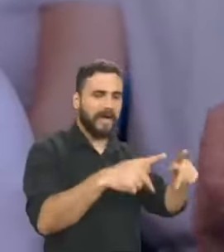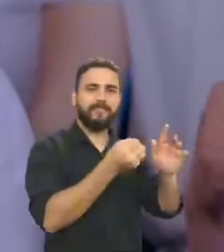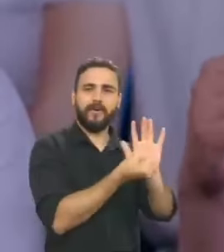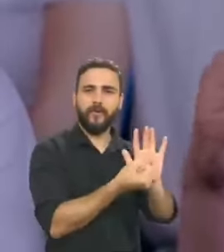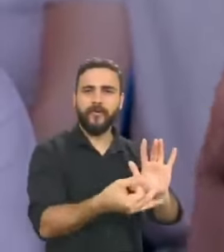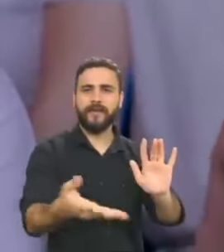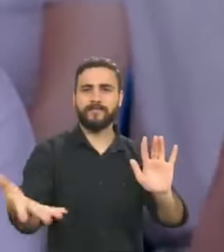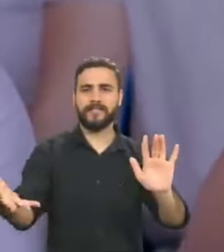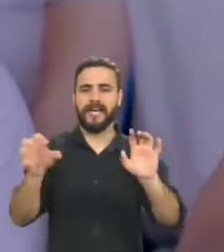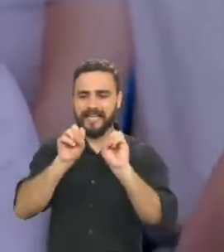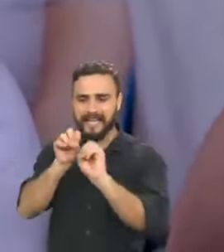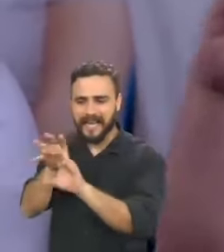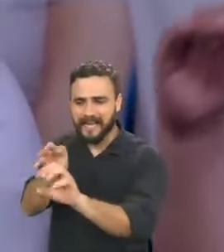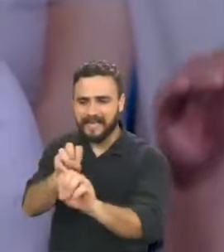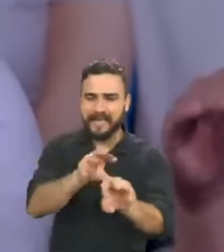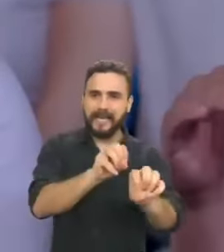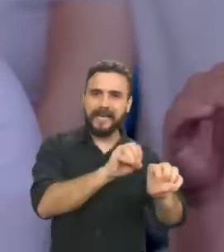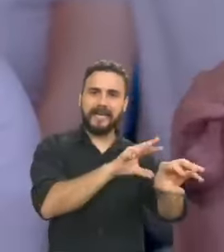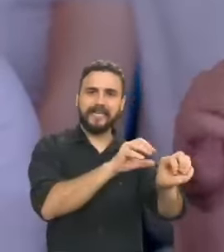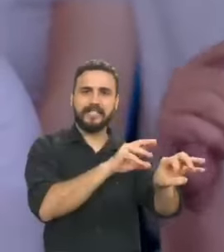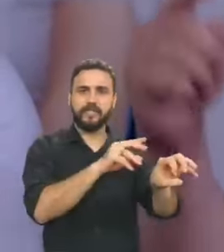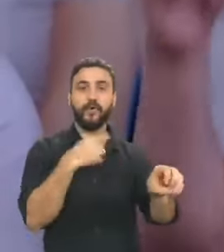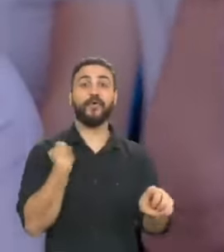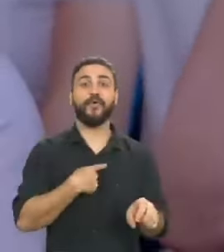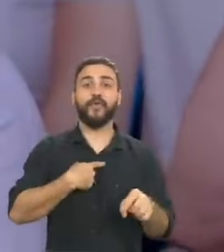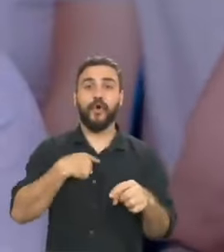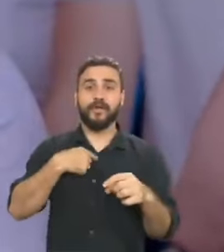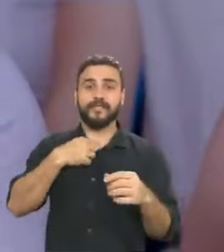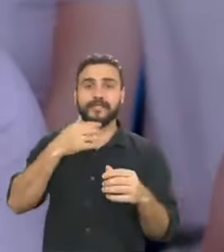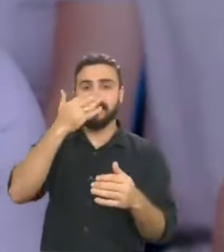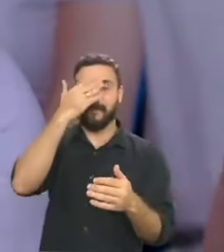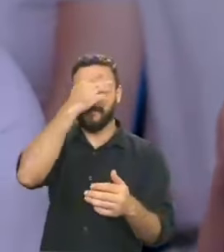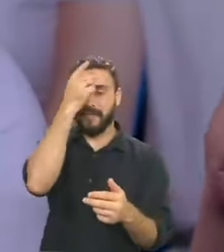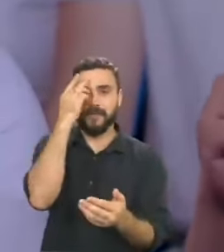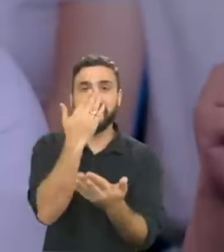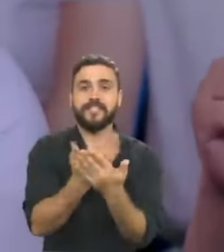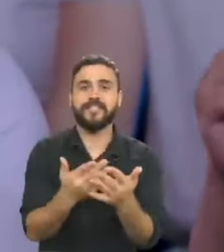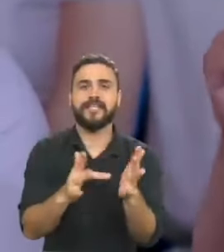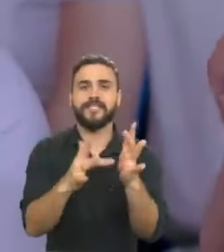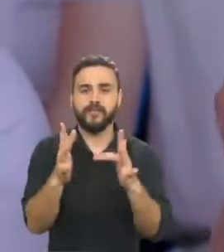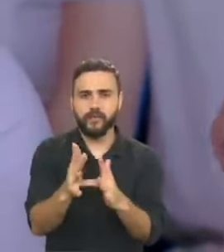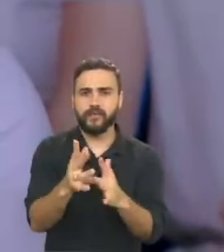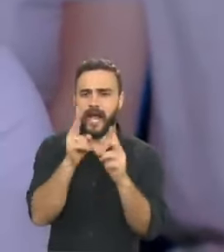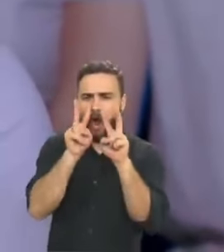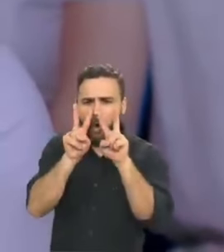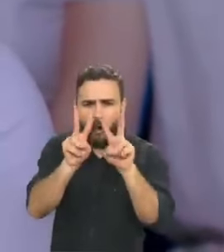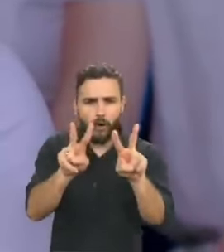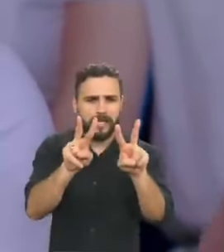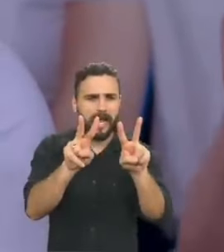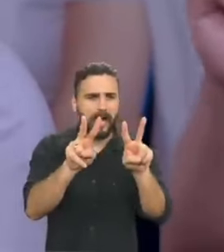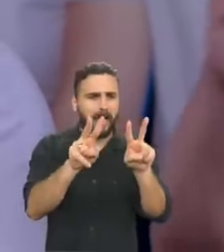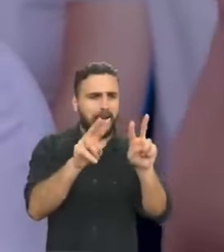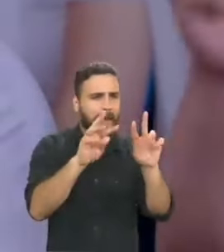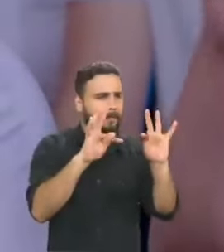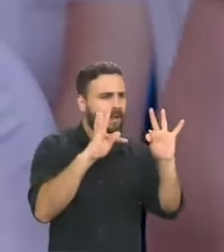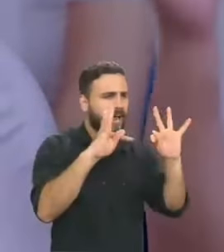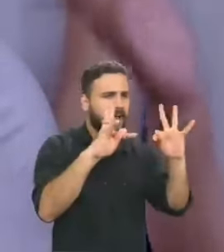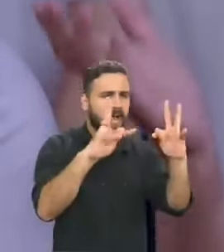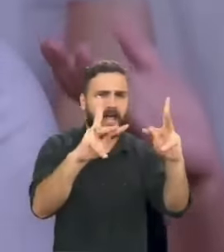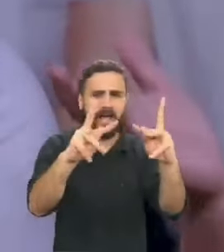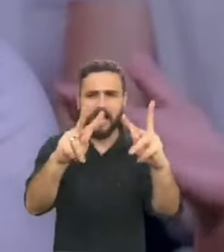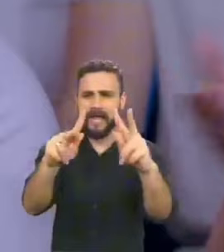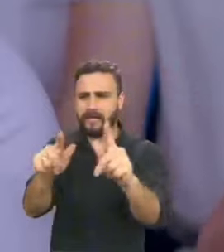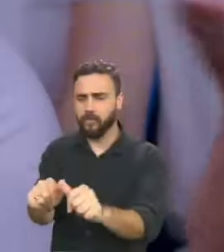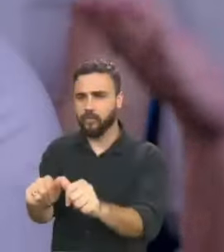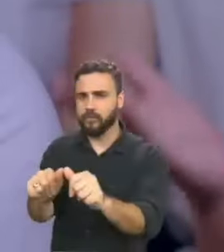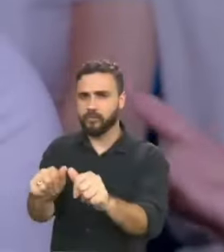ele nos ensinou a olhar as multidões através dele. Versículo 36 diz: erguendo